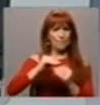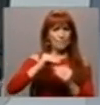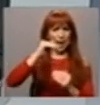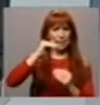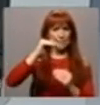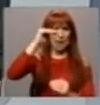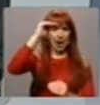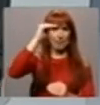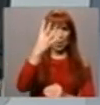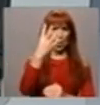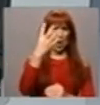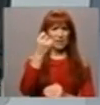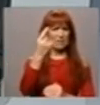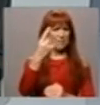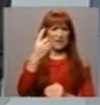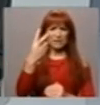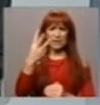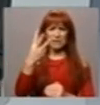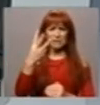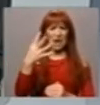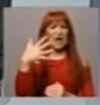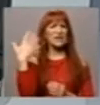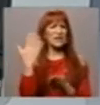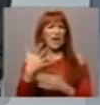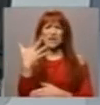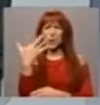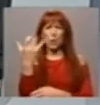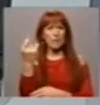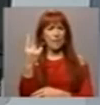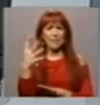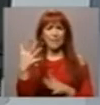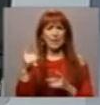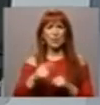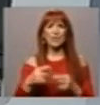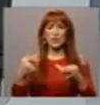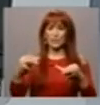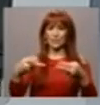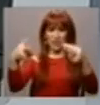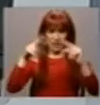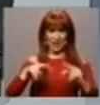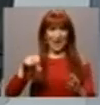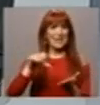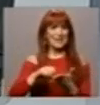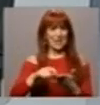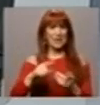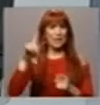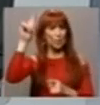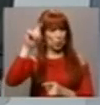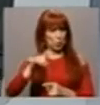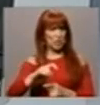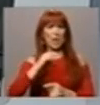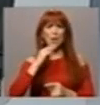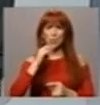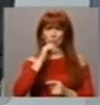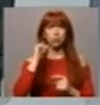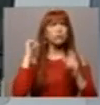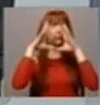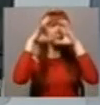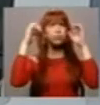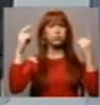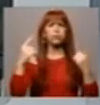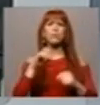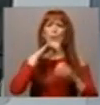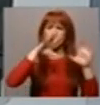para 4,5 metros a 5,5 metros. Para a região centro, também aqui um dia com céu geralmente muito nublado, ocorrência